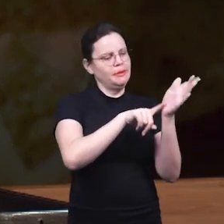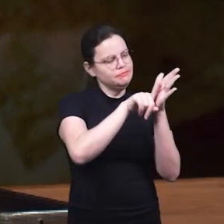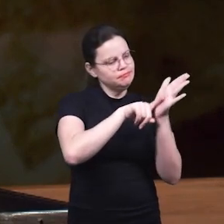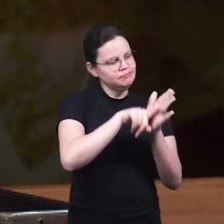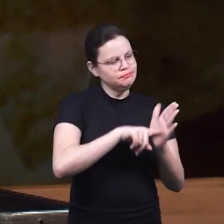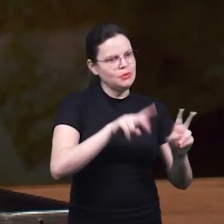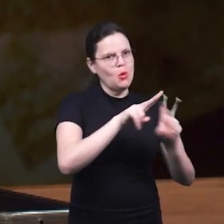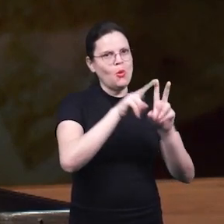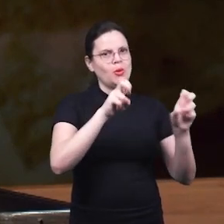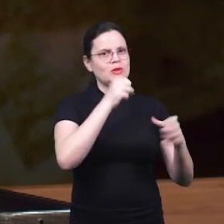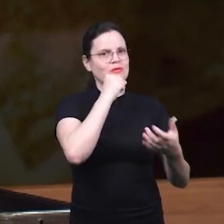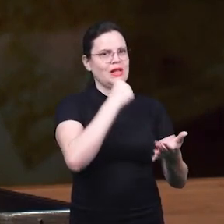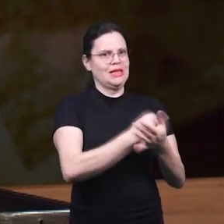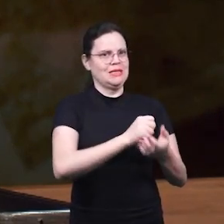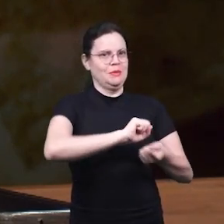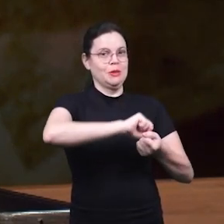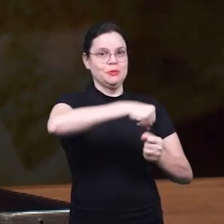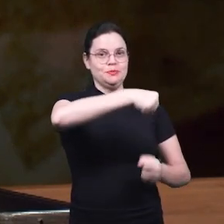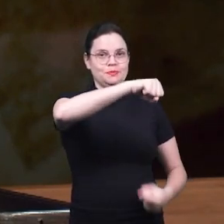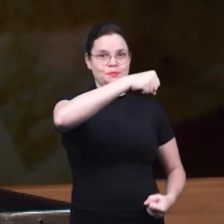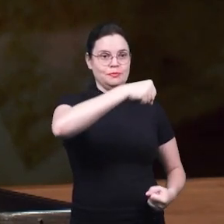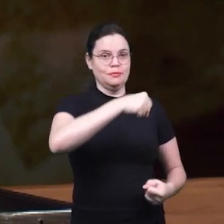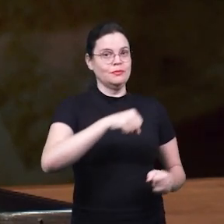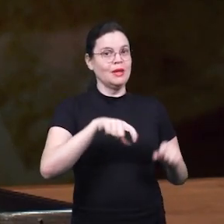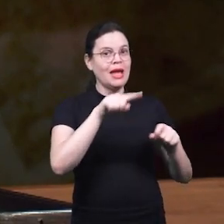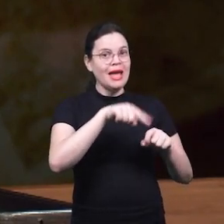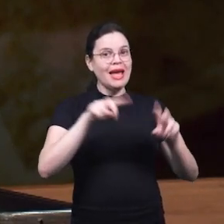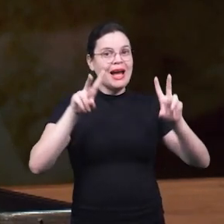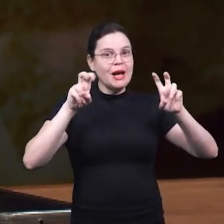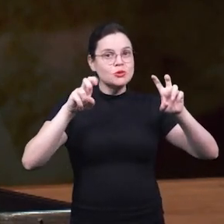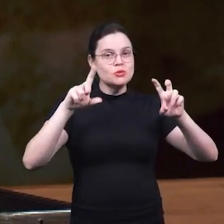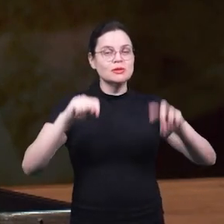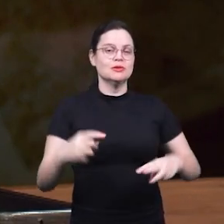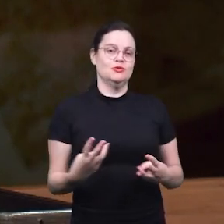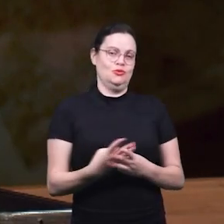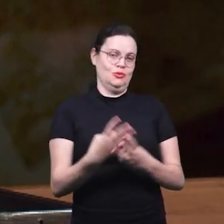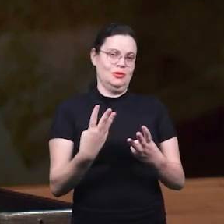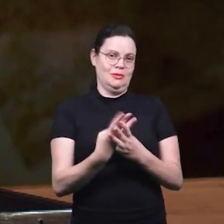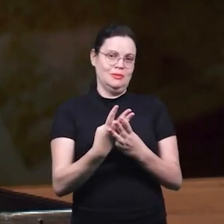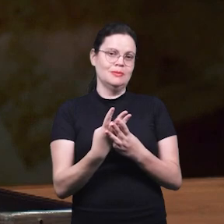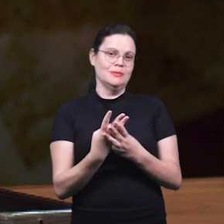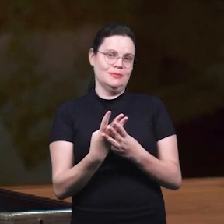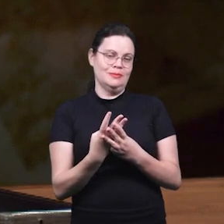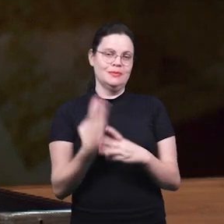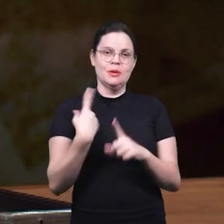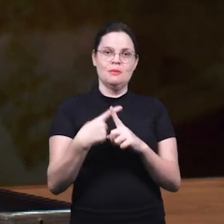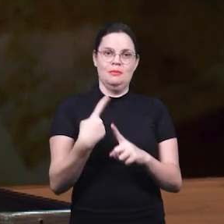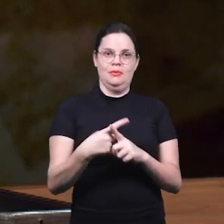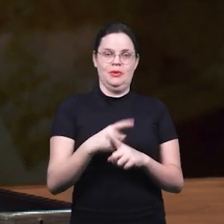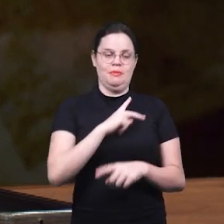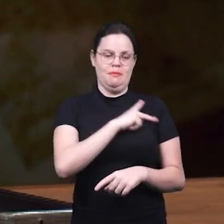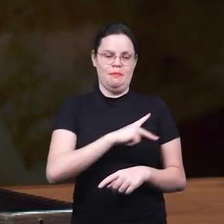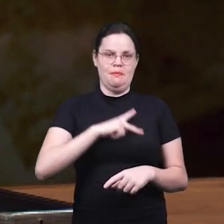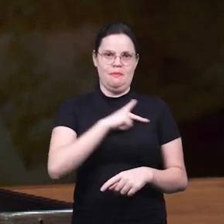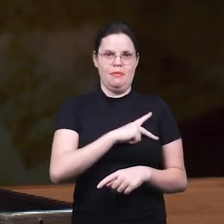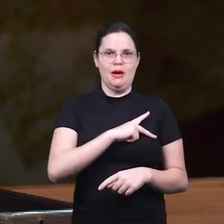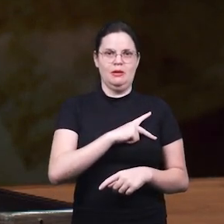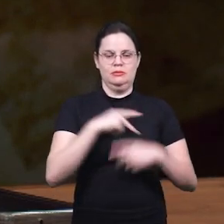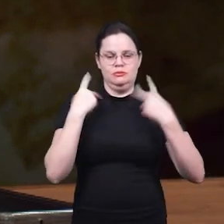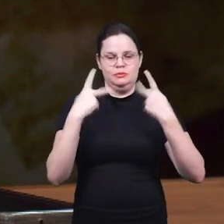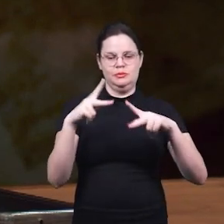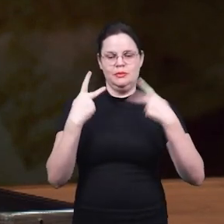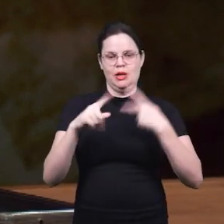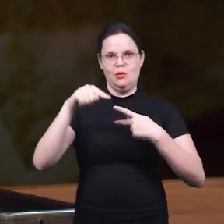está se referindo aos judeus, né? Porque Paulo ele pregou em Tessalônica